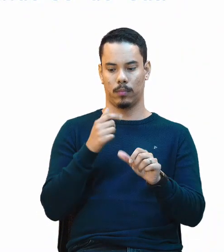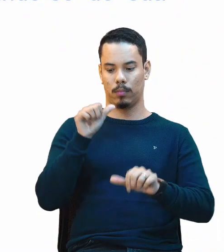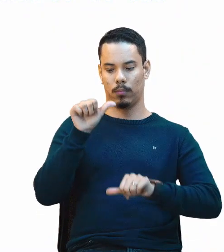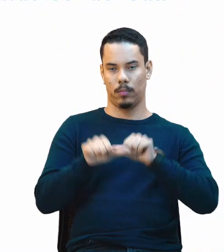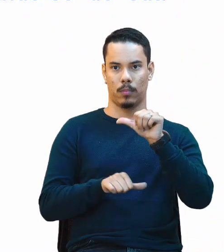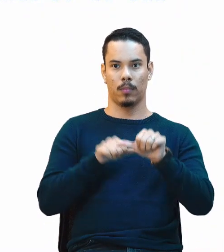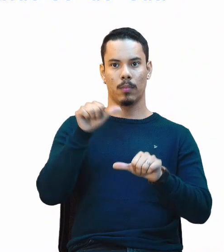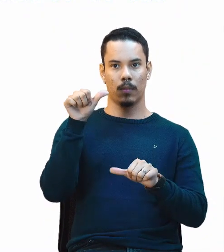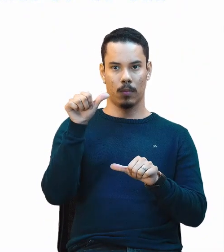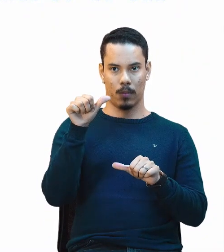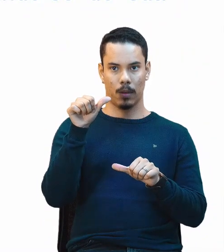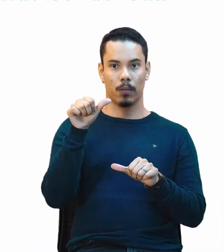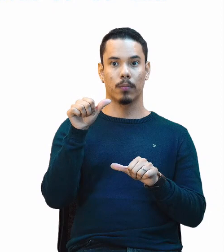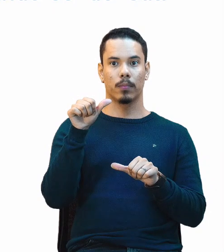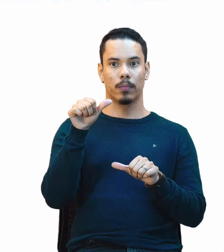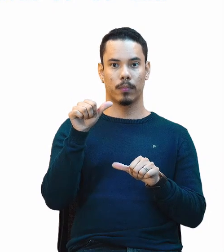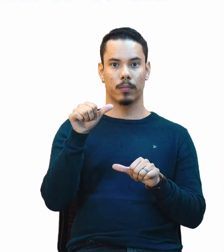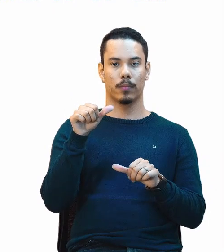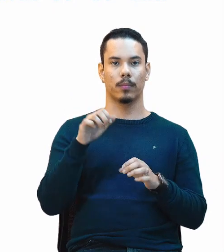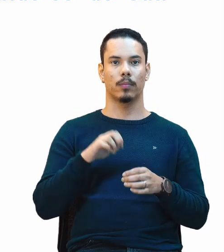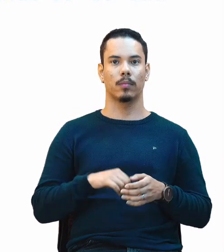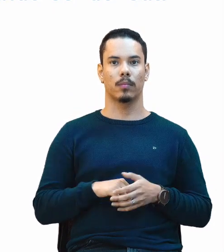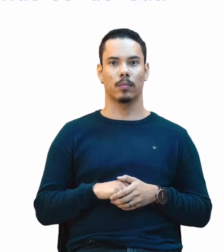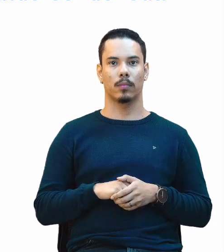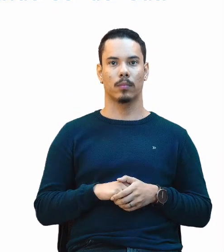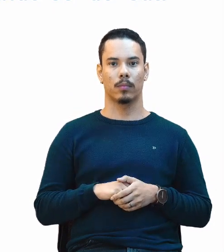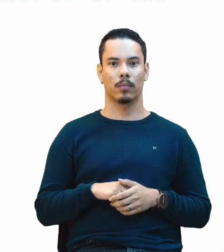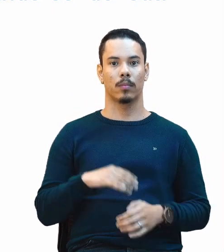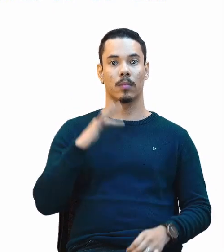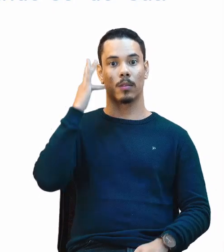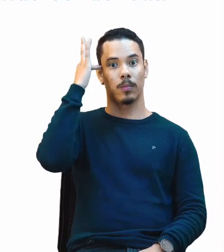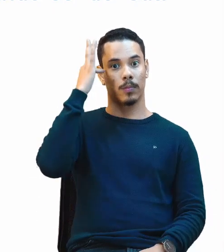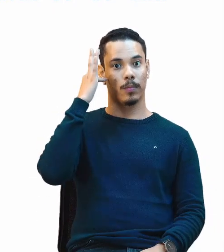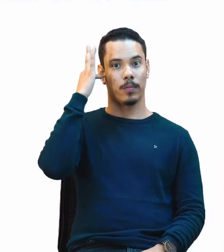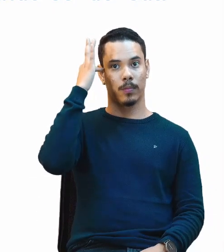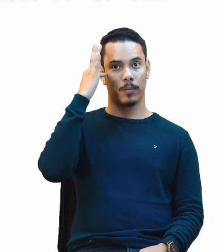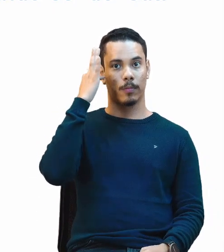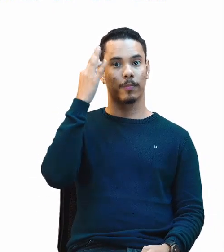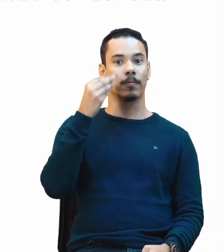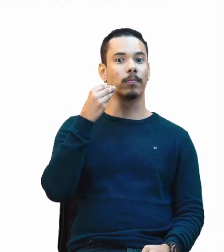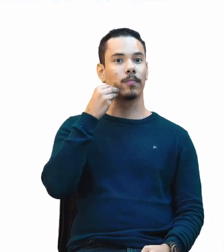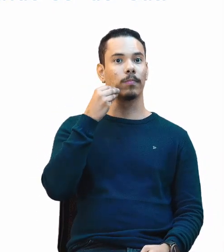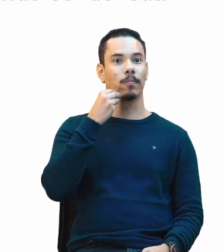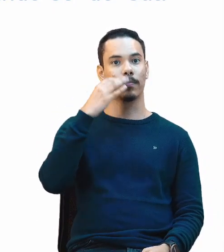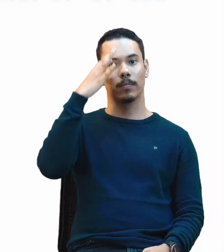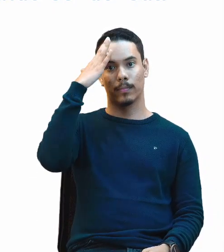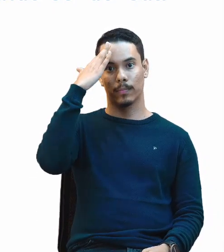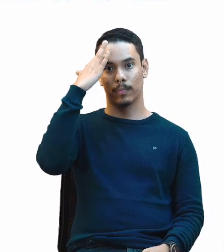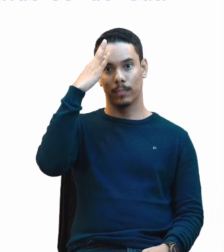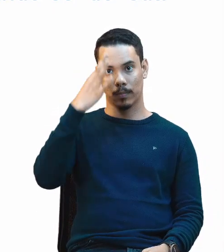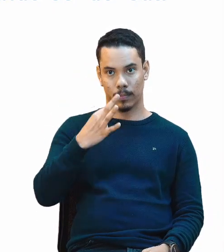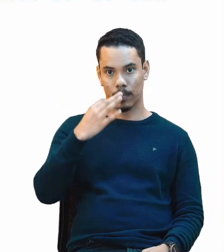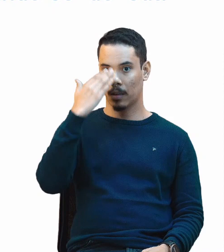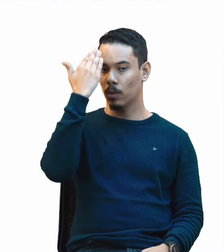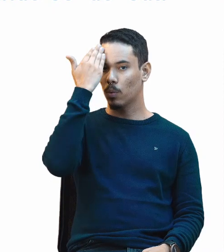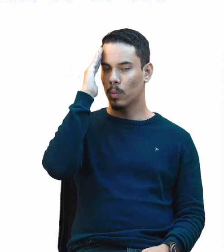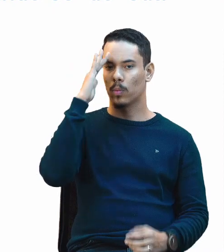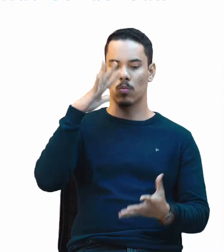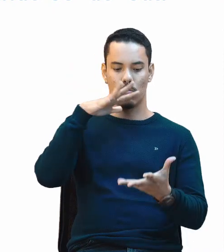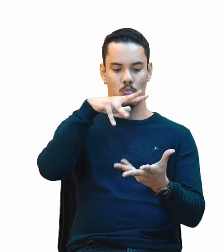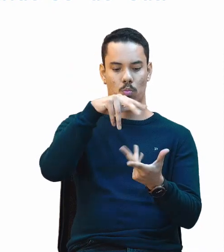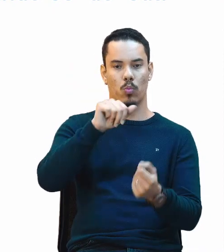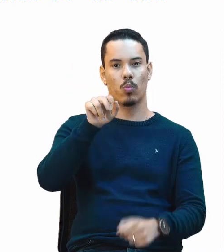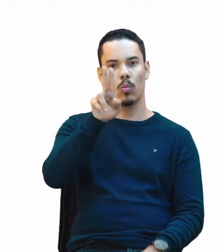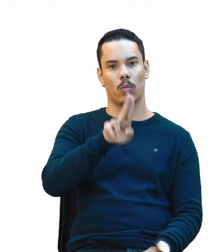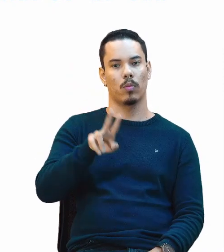mudança, gente, foi que os filósofos tentaram entender o mundo com o uso da